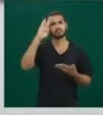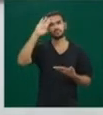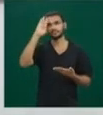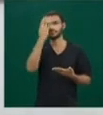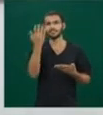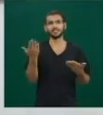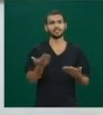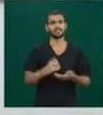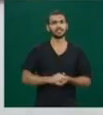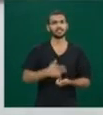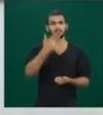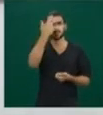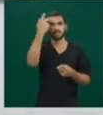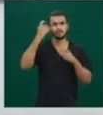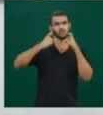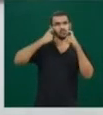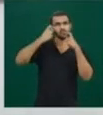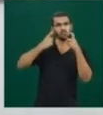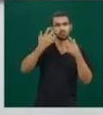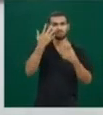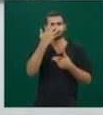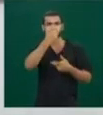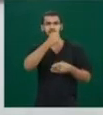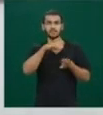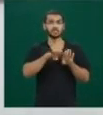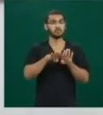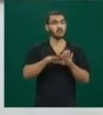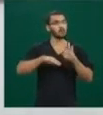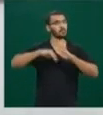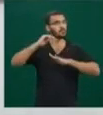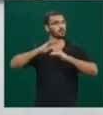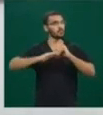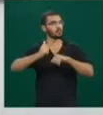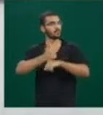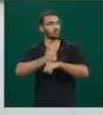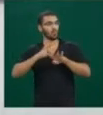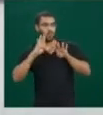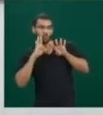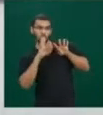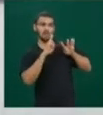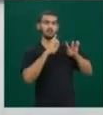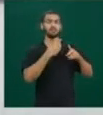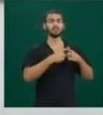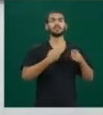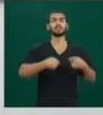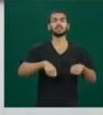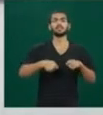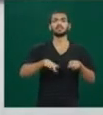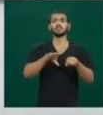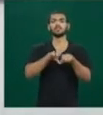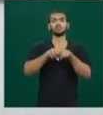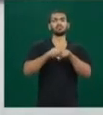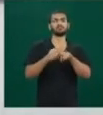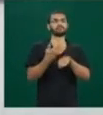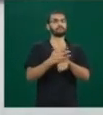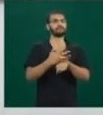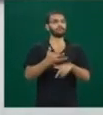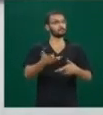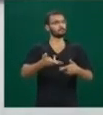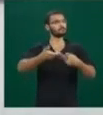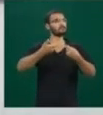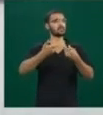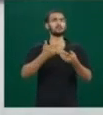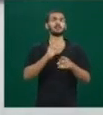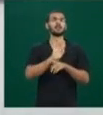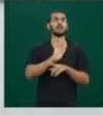tem se preocupado com a beleza e os profissionais também estão atentos. Buscam mais qualificação para melhor atender os clientes. Você vai